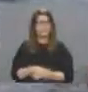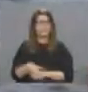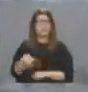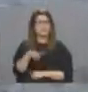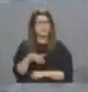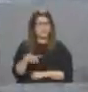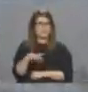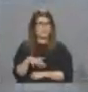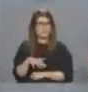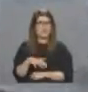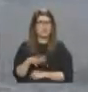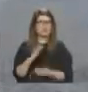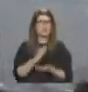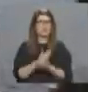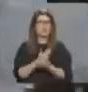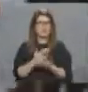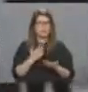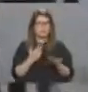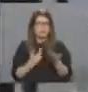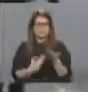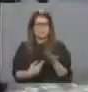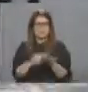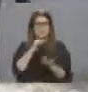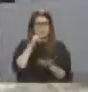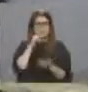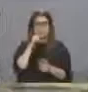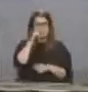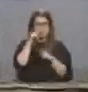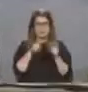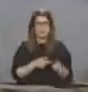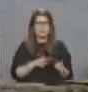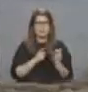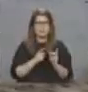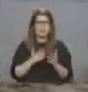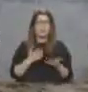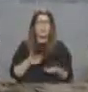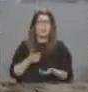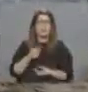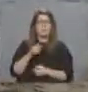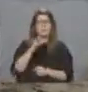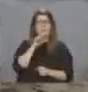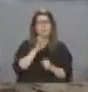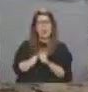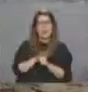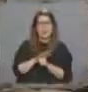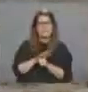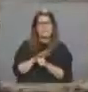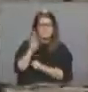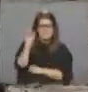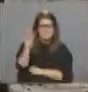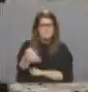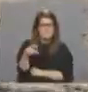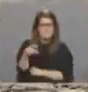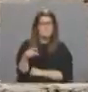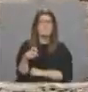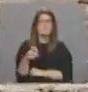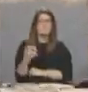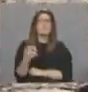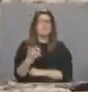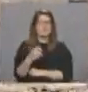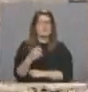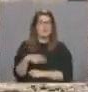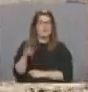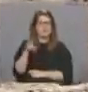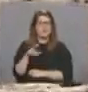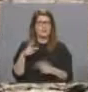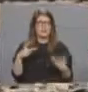utilizado também por escolas de mergulho e procurado por pescadores e caçadores submarinos. O PSD critica a falta de